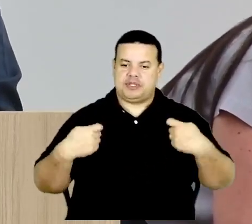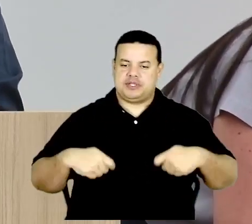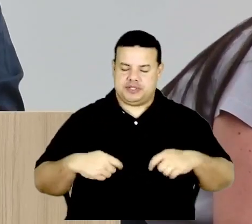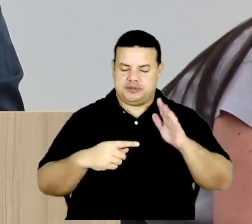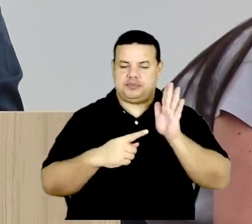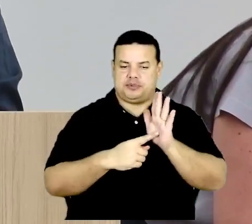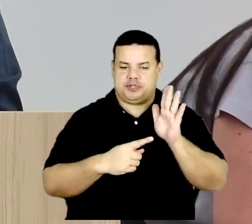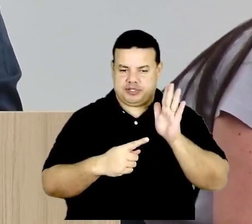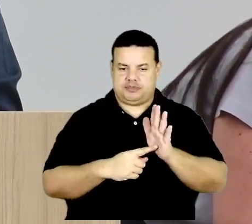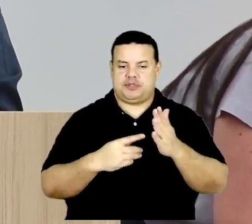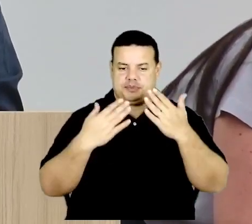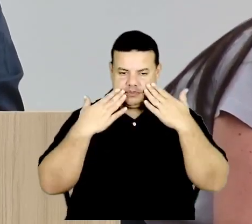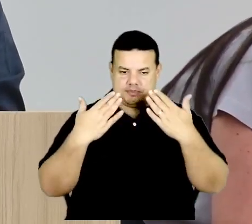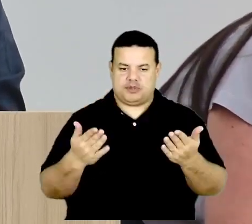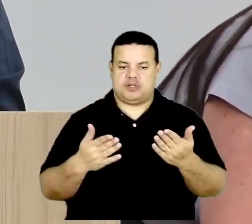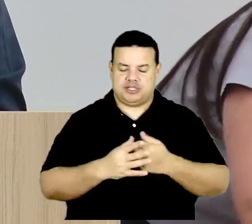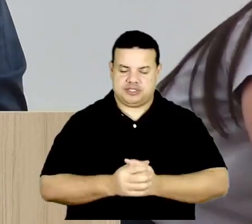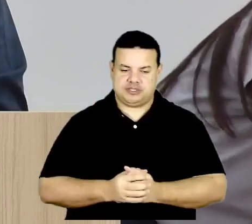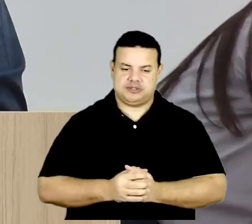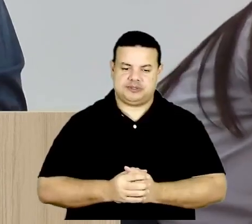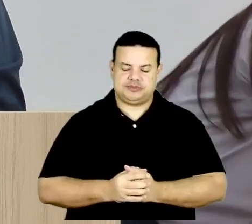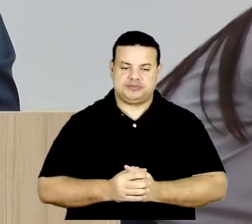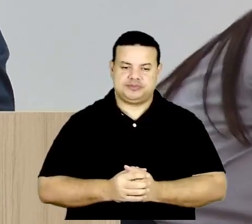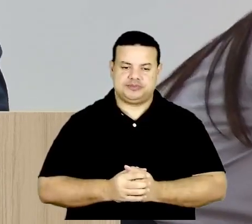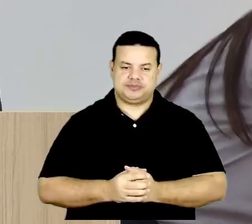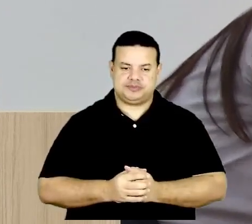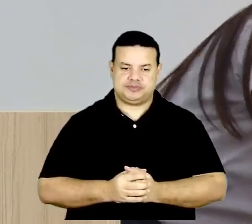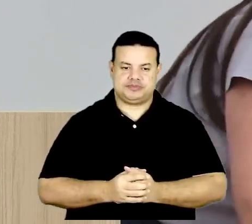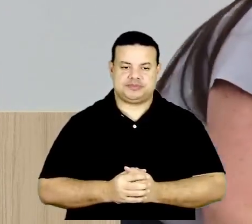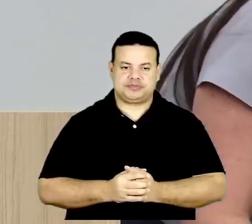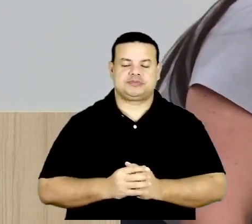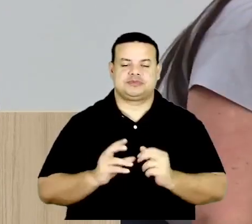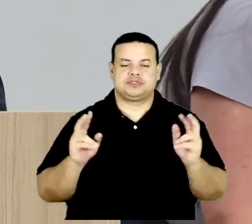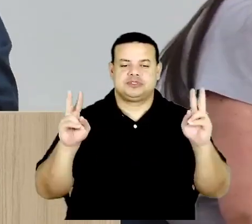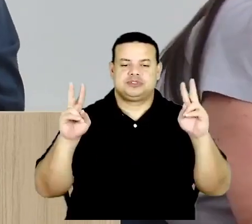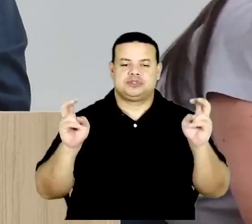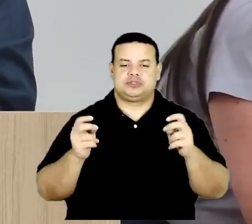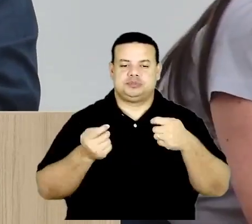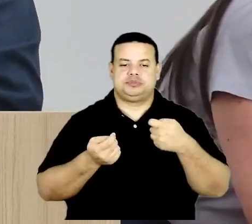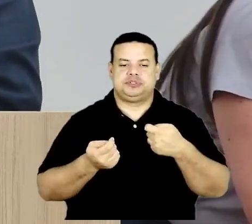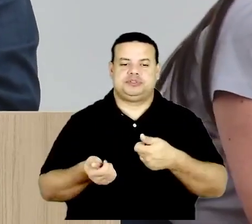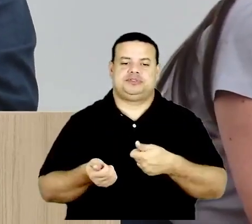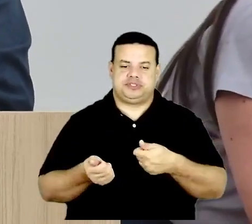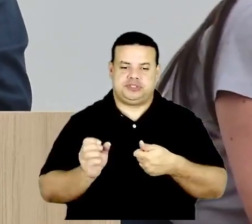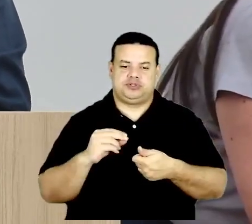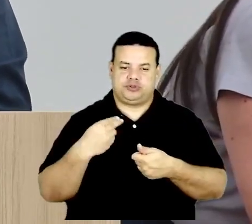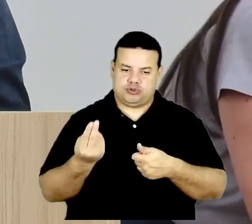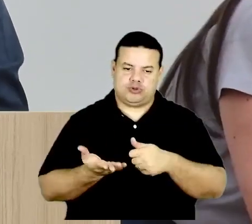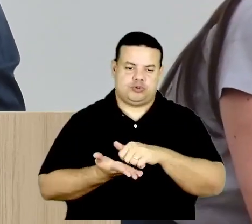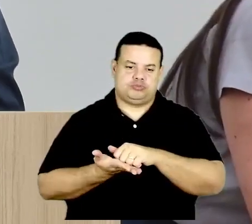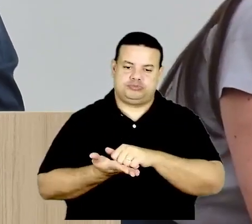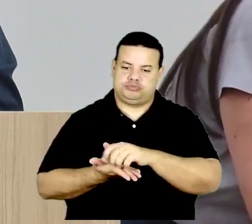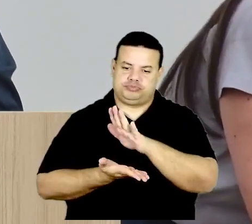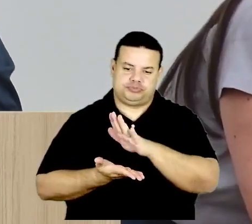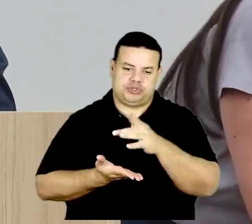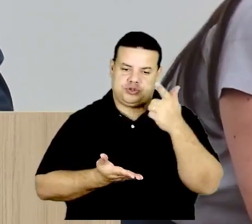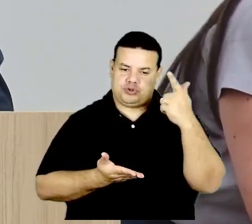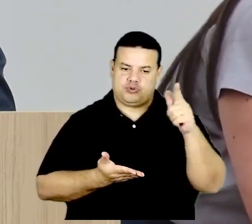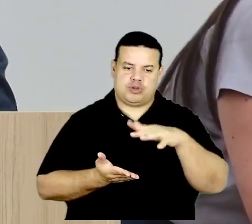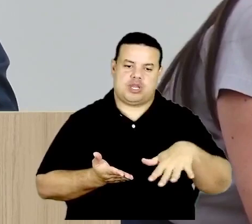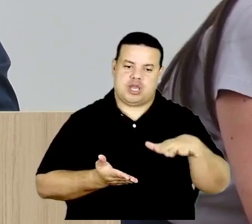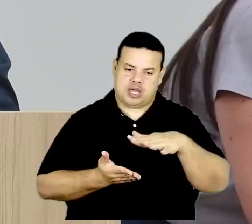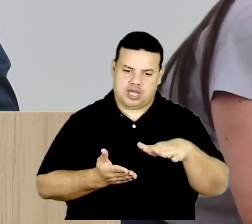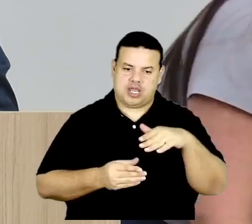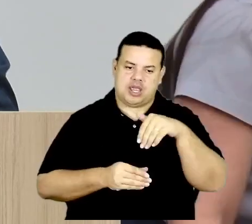aqui sobre a questão de benefício ou desonerar alguém em qualquer outra área Fui eleito para ser vereador de